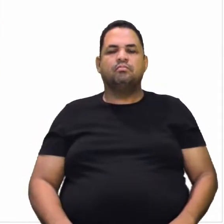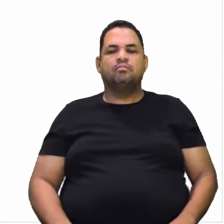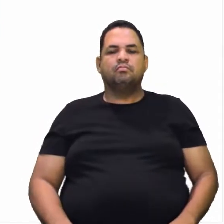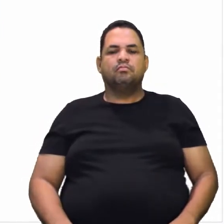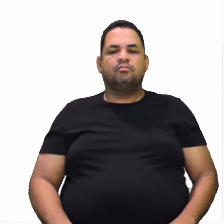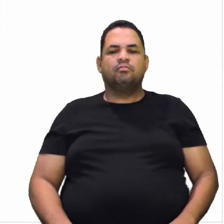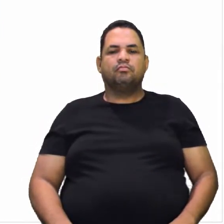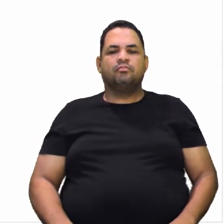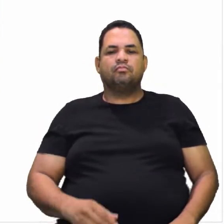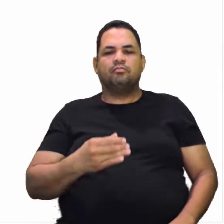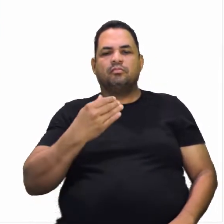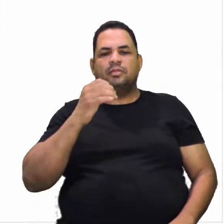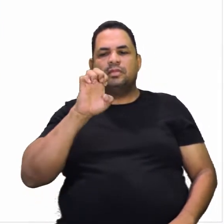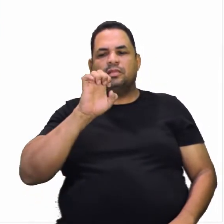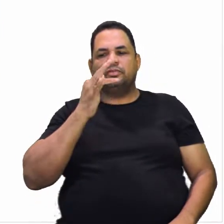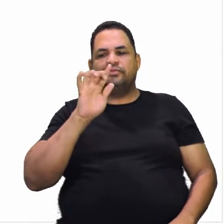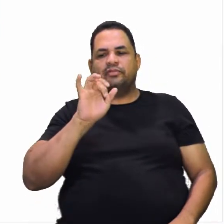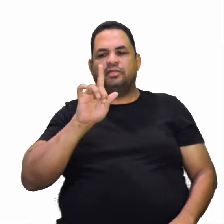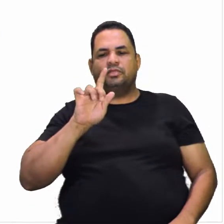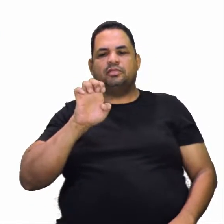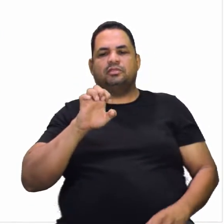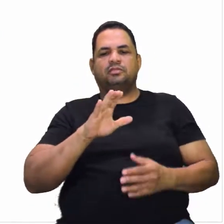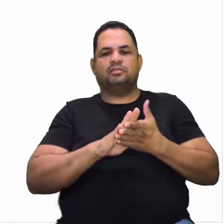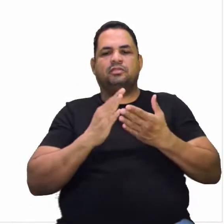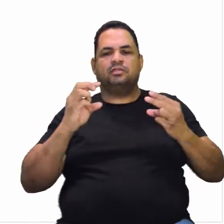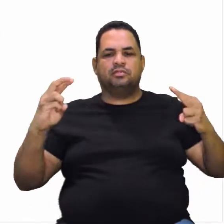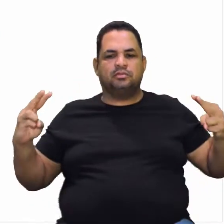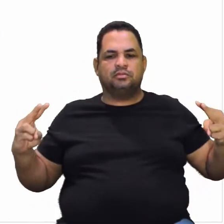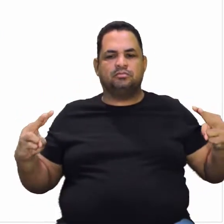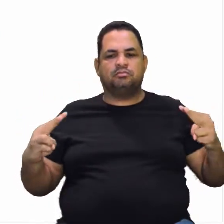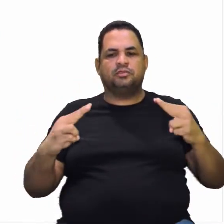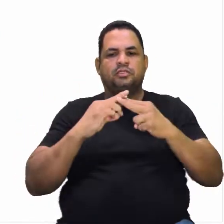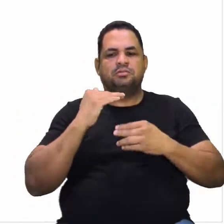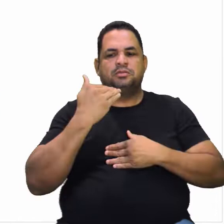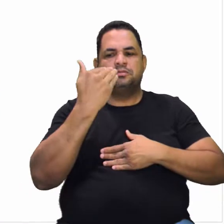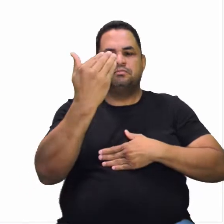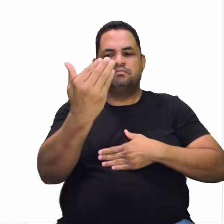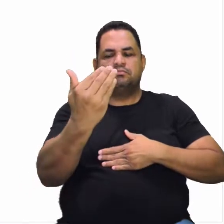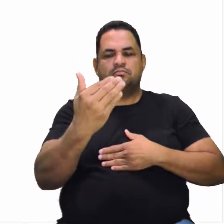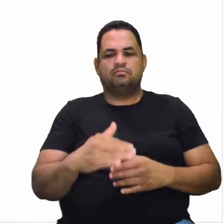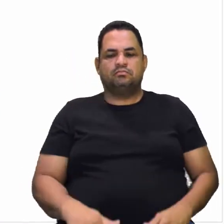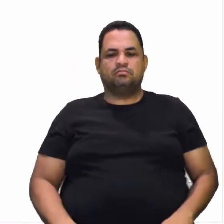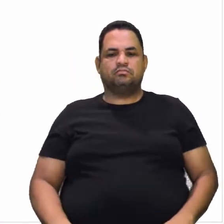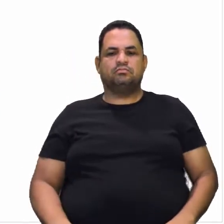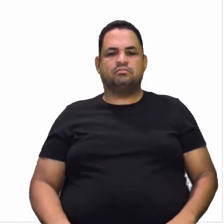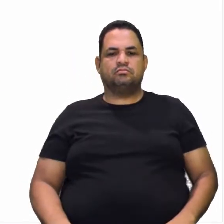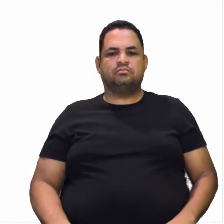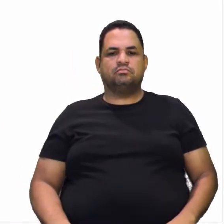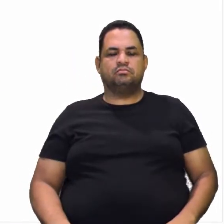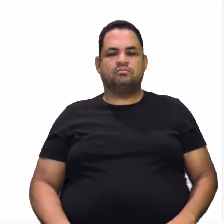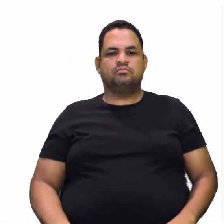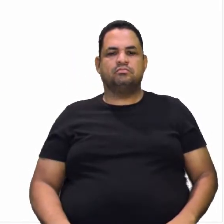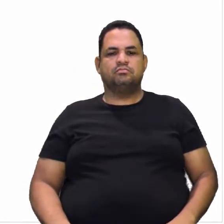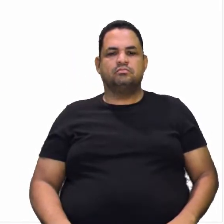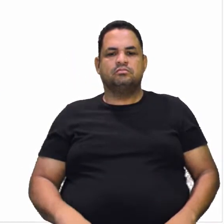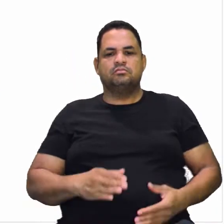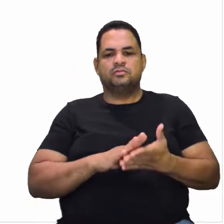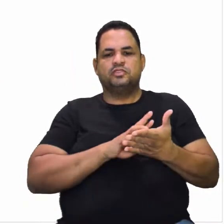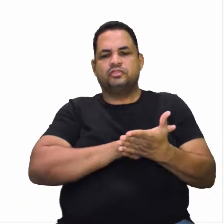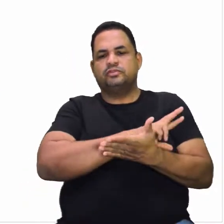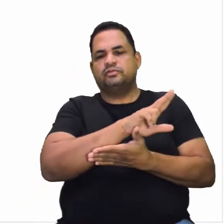da esfinge, essa imagem das pirâmides ao fundo, Kelps, Kefren,